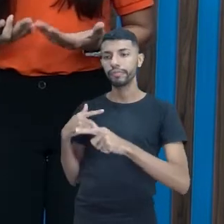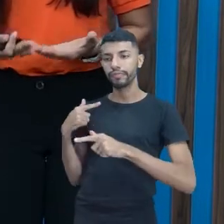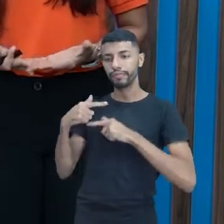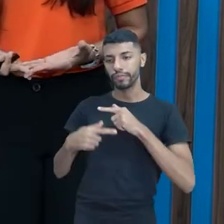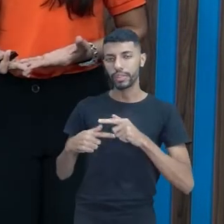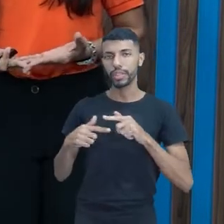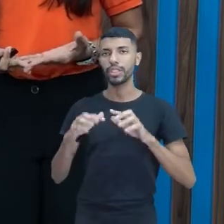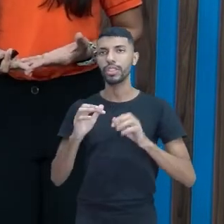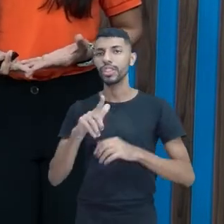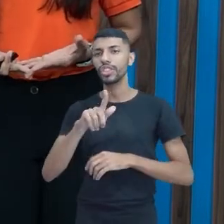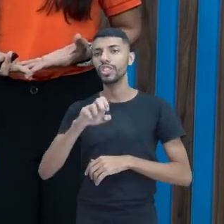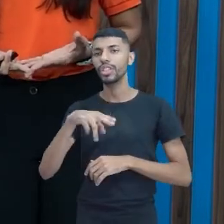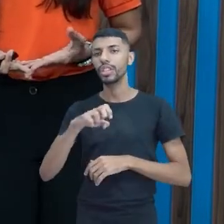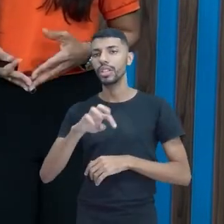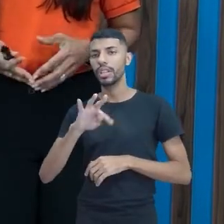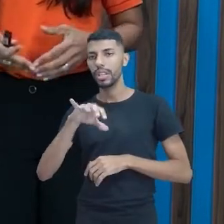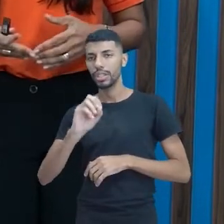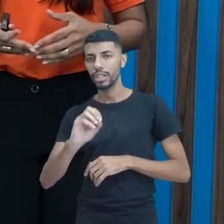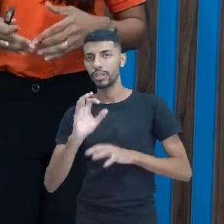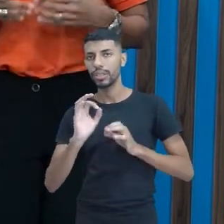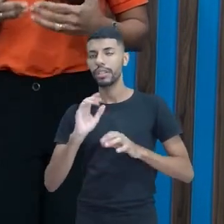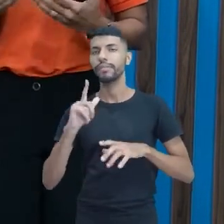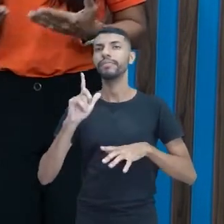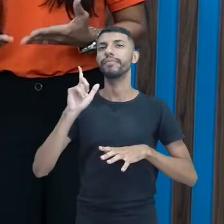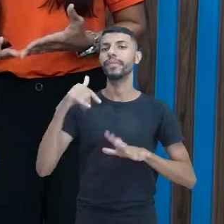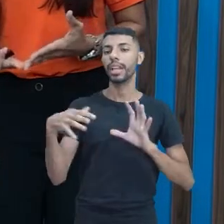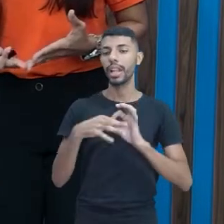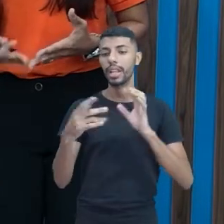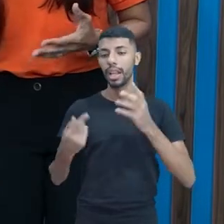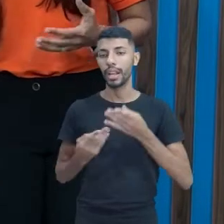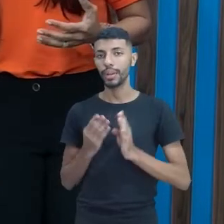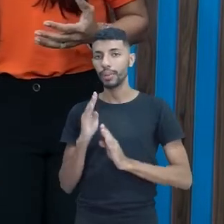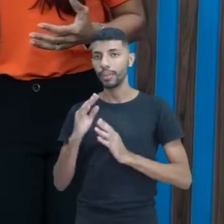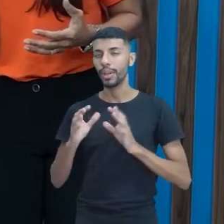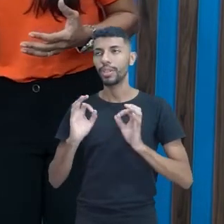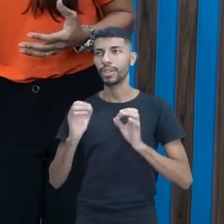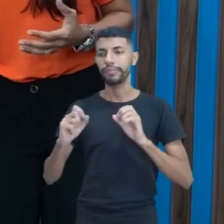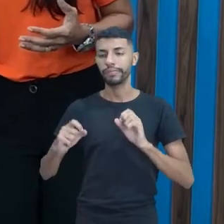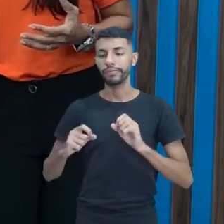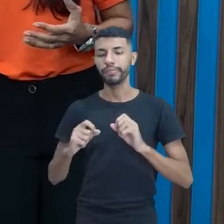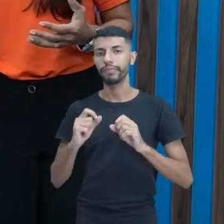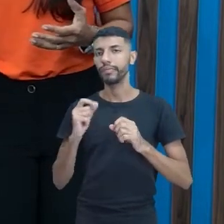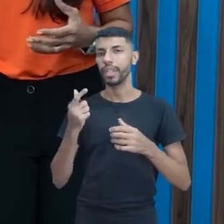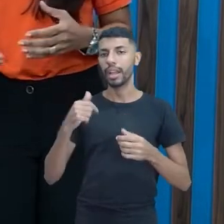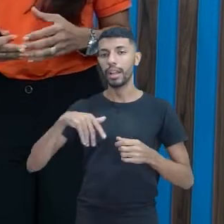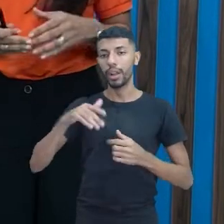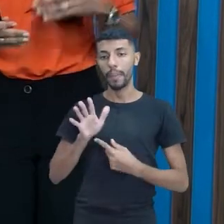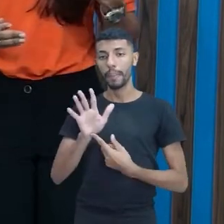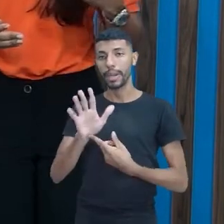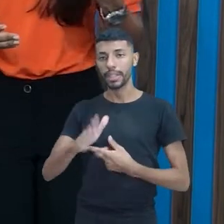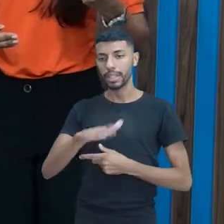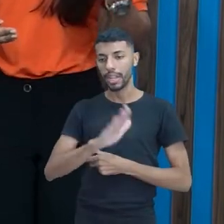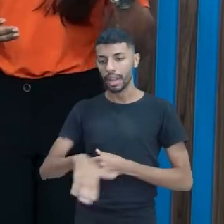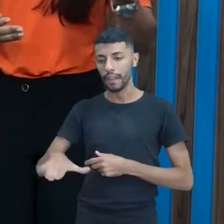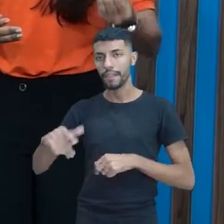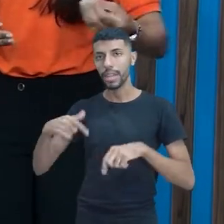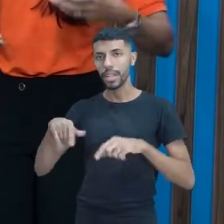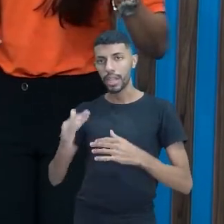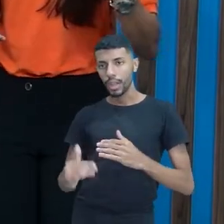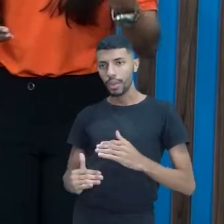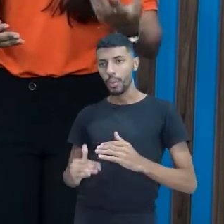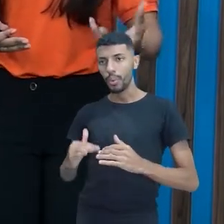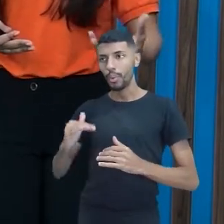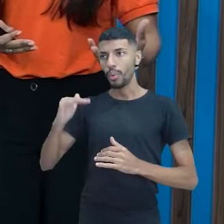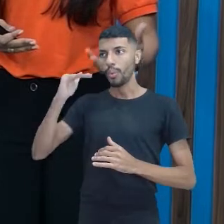no funcionamento biológico, né? Aparece na infância, se estende à fase adulta, então as características na infância